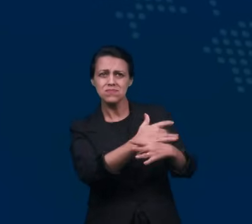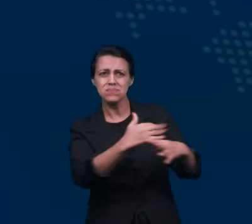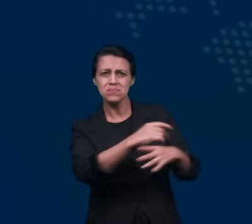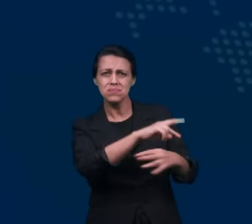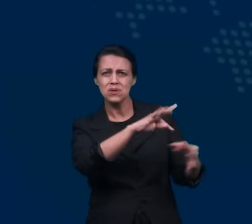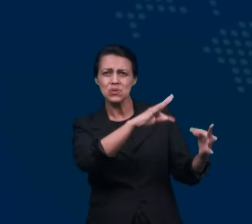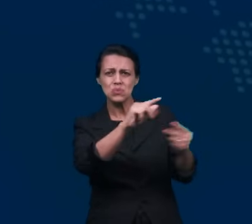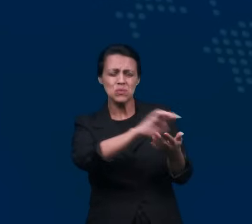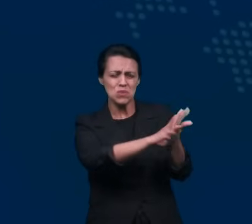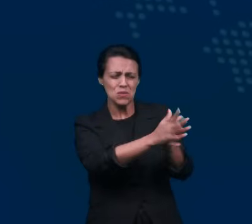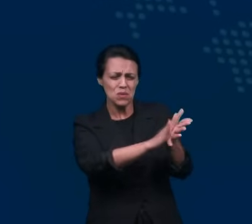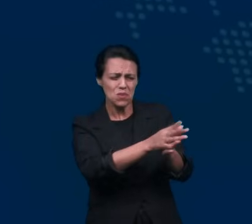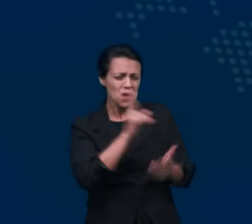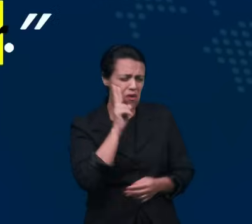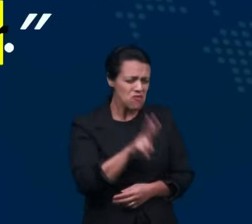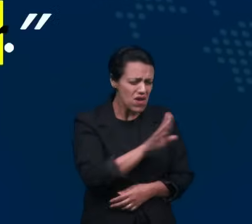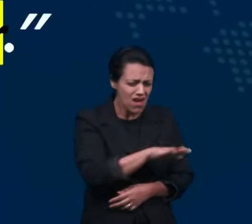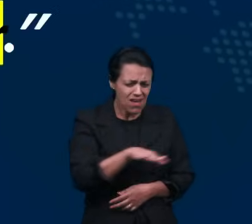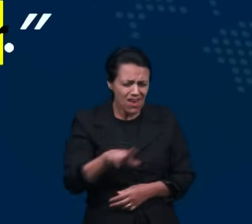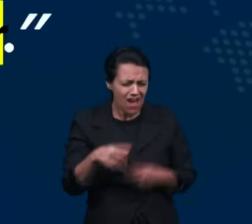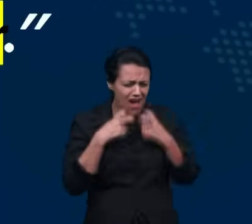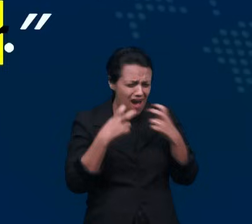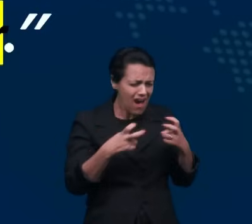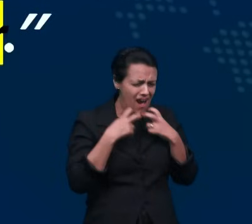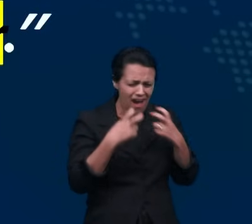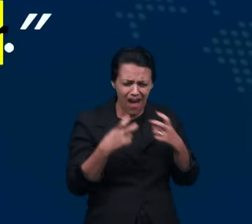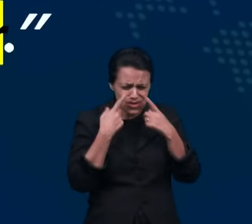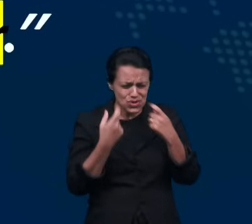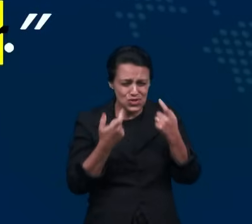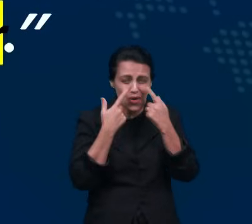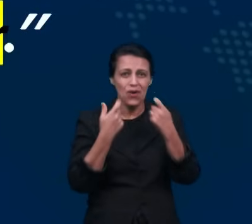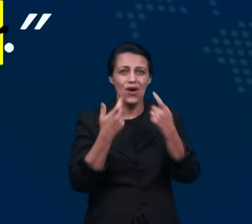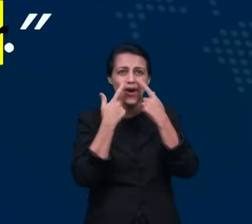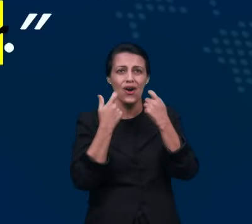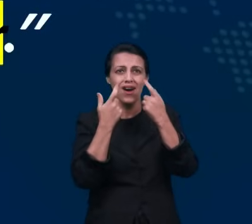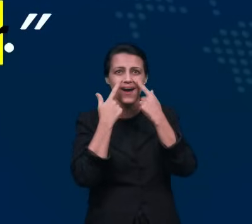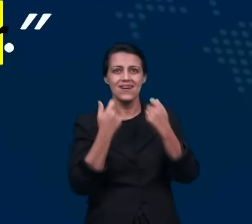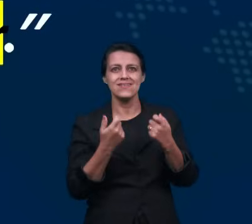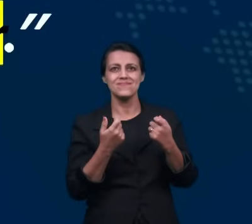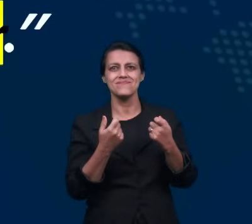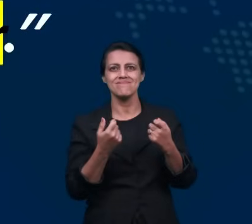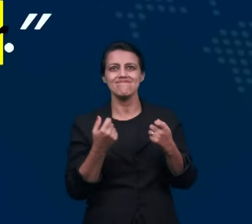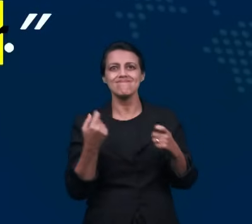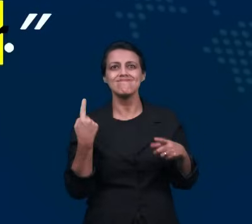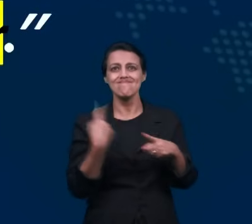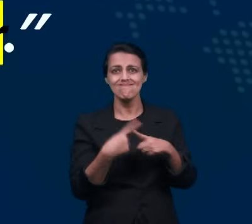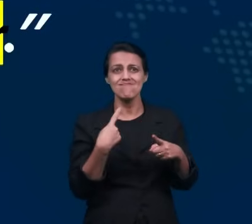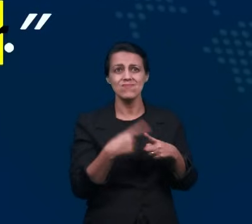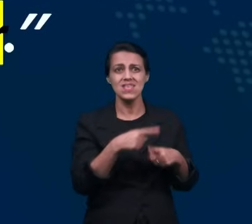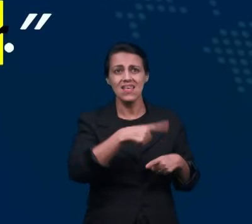e o choro, porque pela subida de Lute eles irão com contínuo